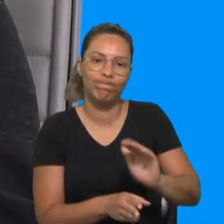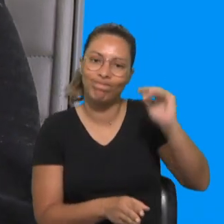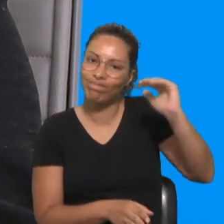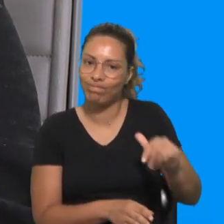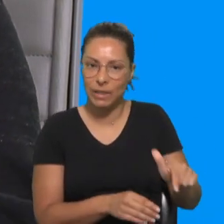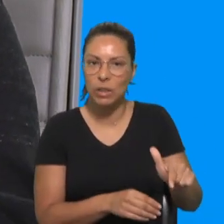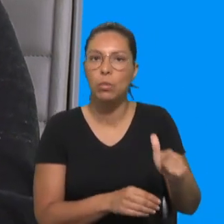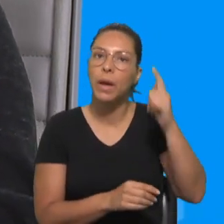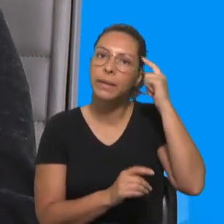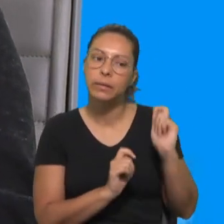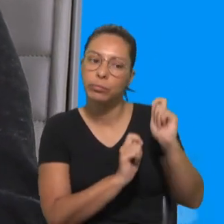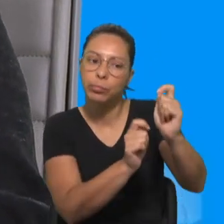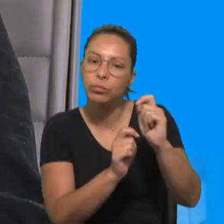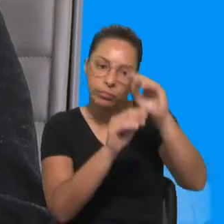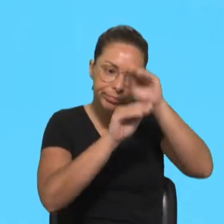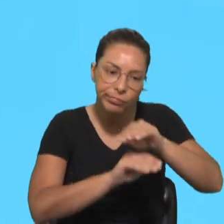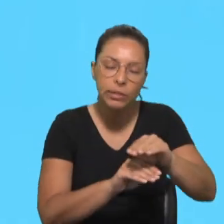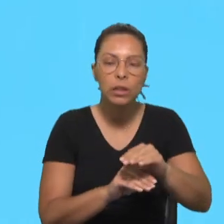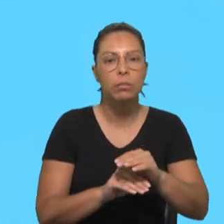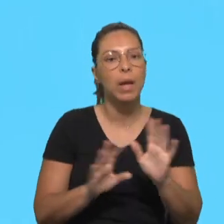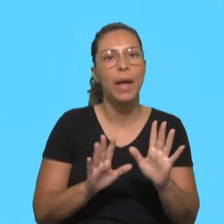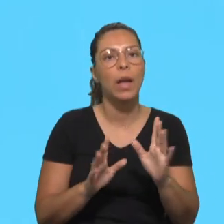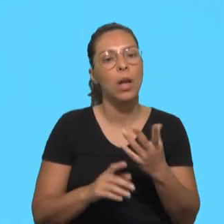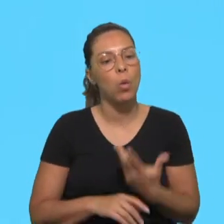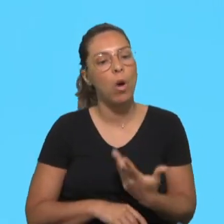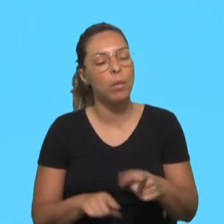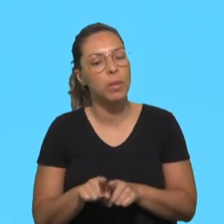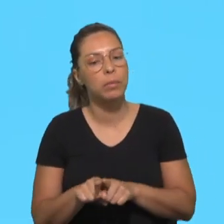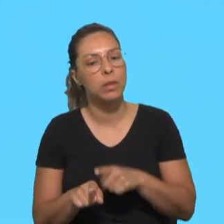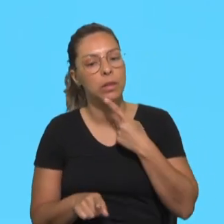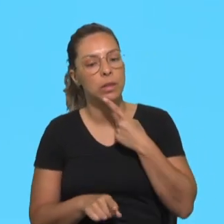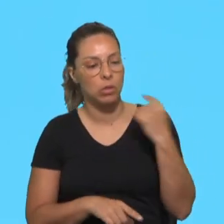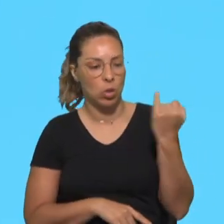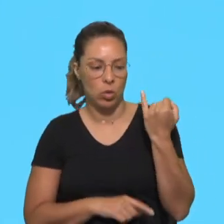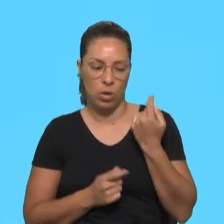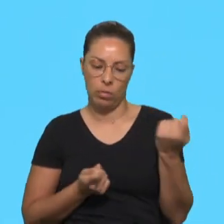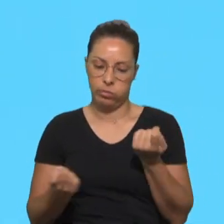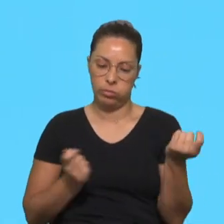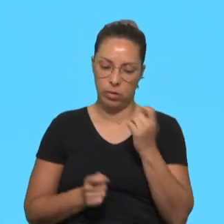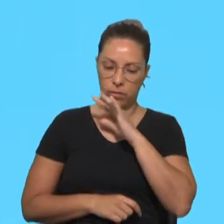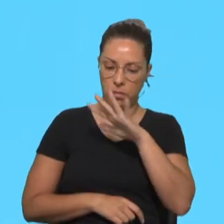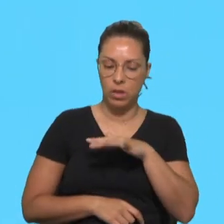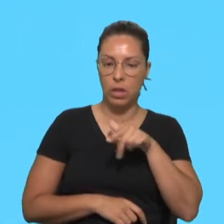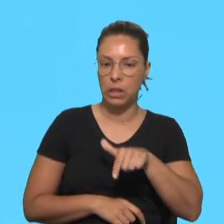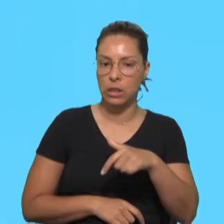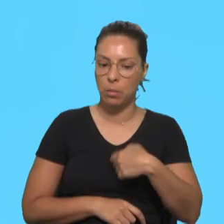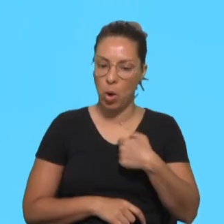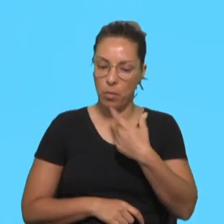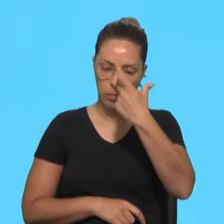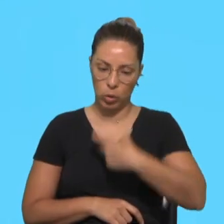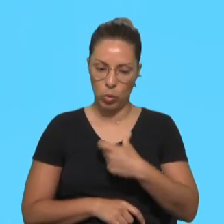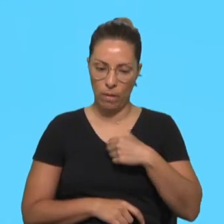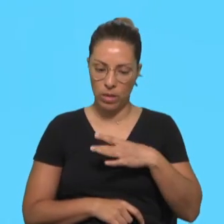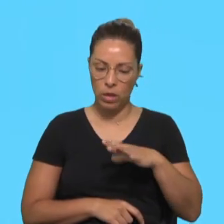de passagem de valores. Trata-se de intuir também que as cooperadoras da família querem chegar a pessoas que, se calhar, tradicionalmente